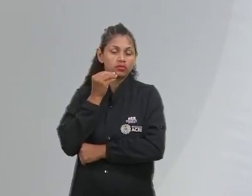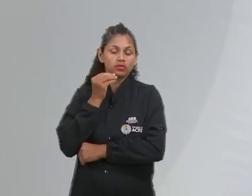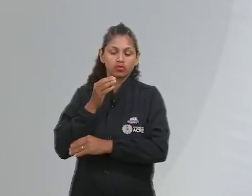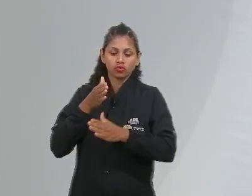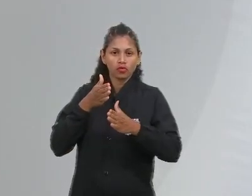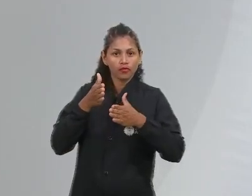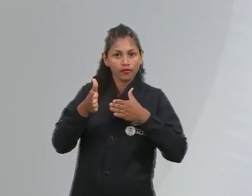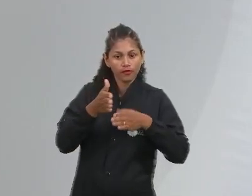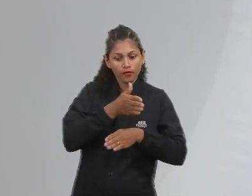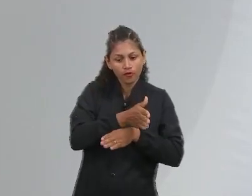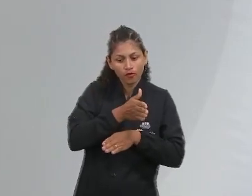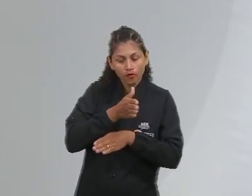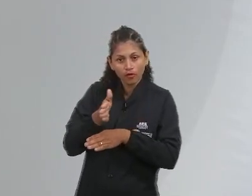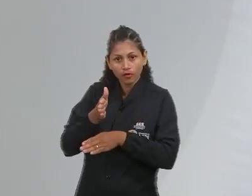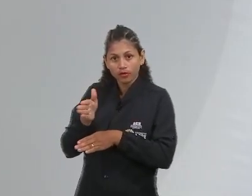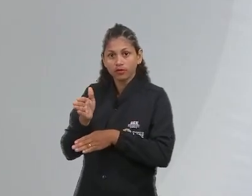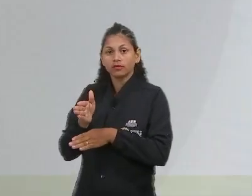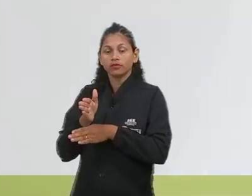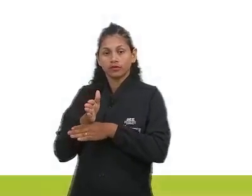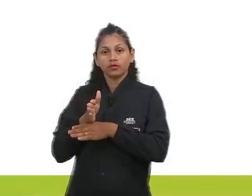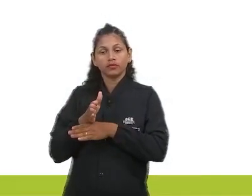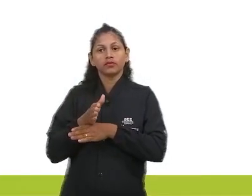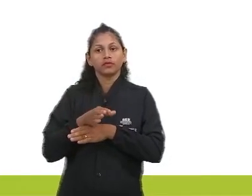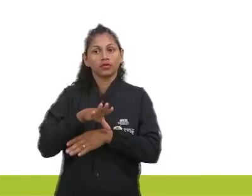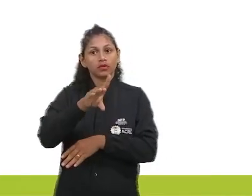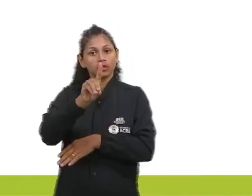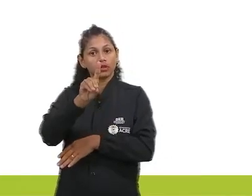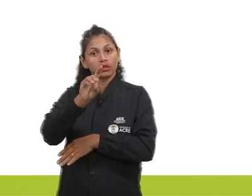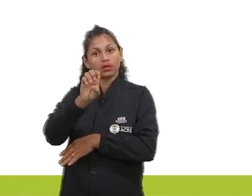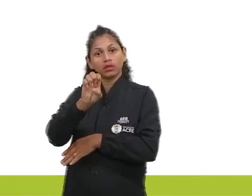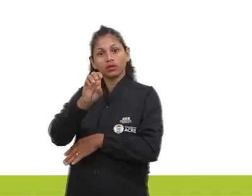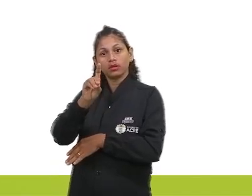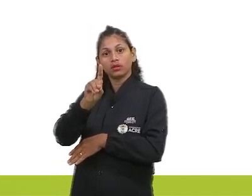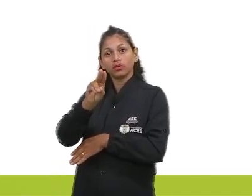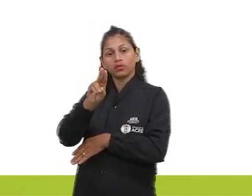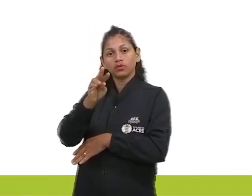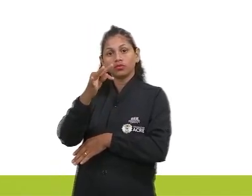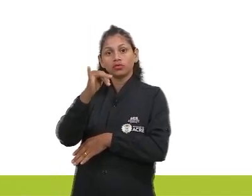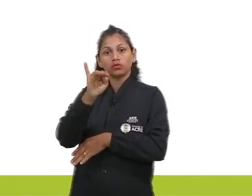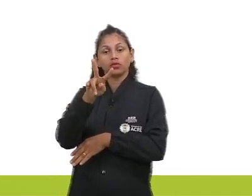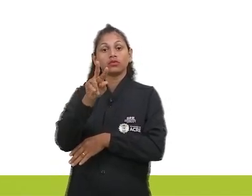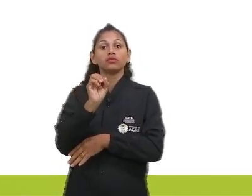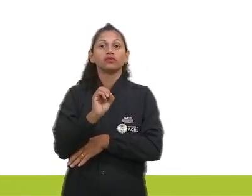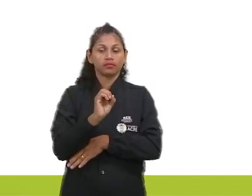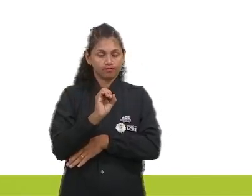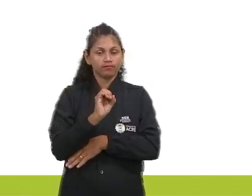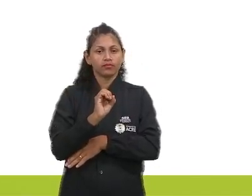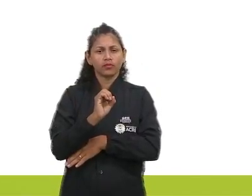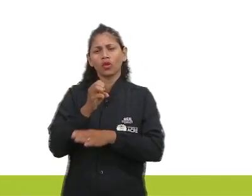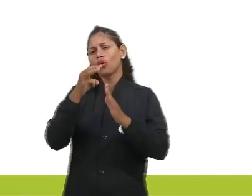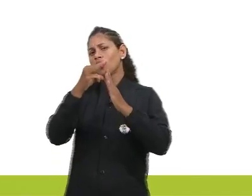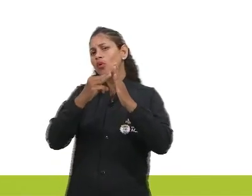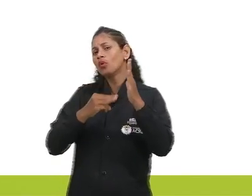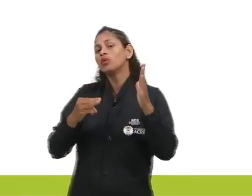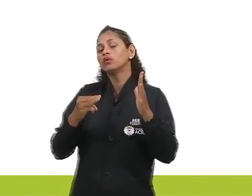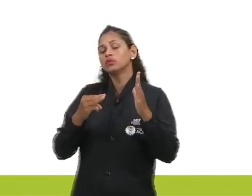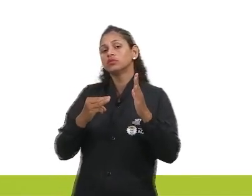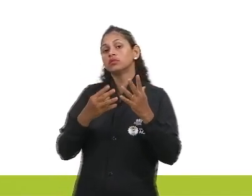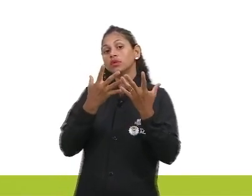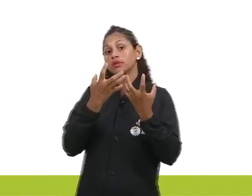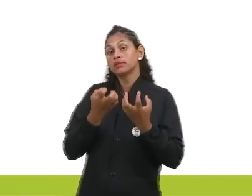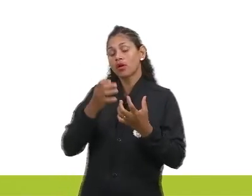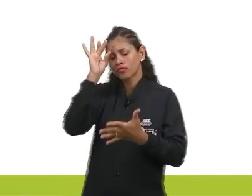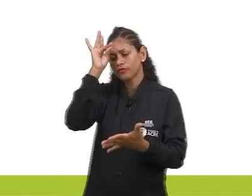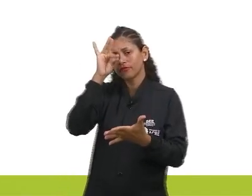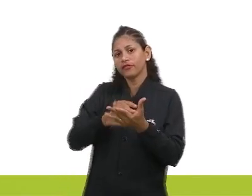direcionado para o método dedutivo. Então, as partes do método cartesiano são as seguintes: só aceitar como